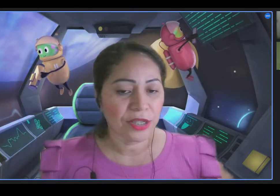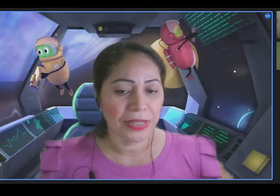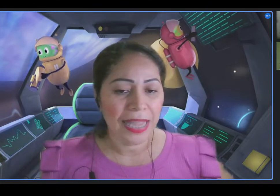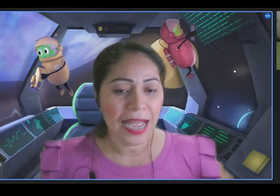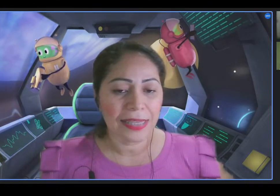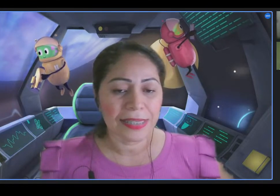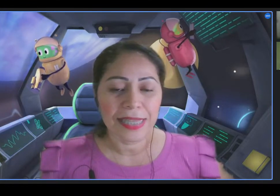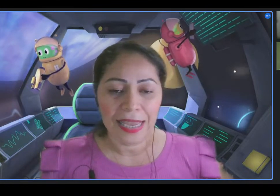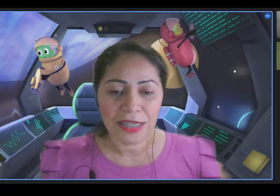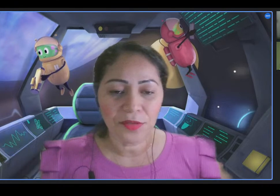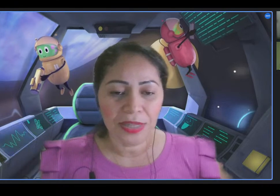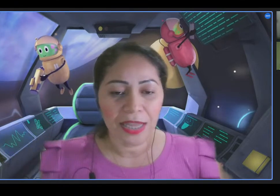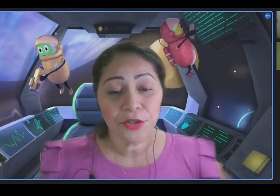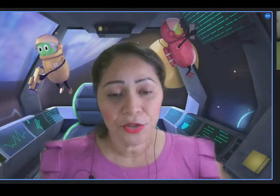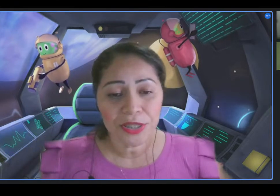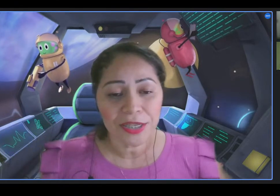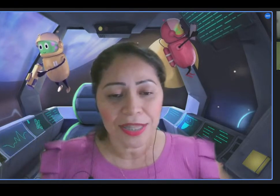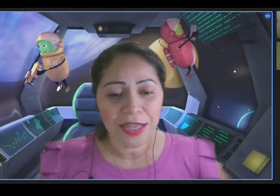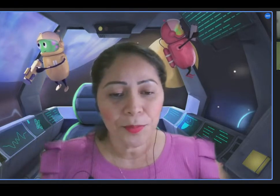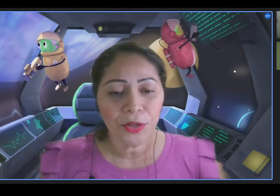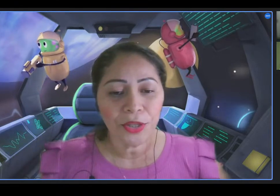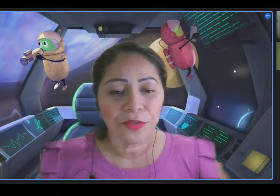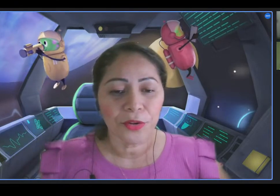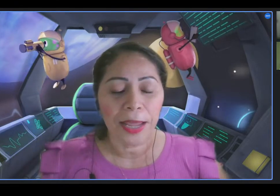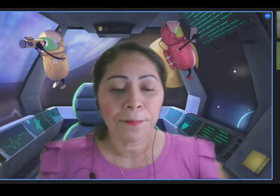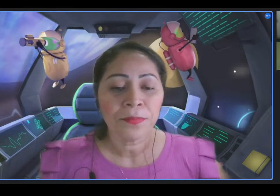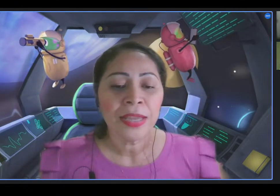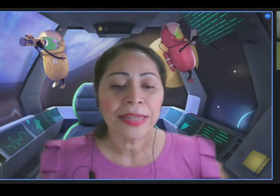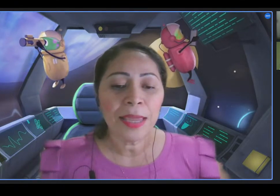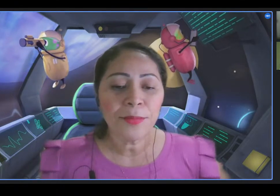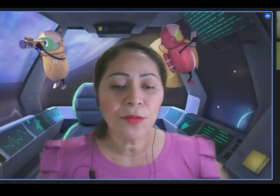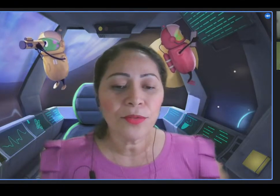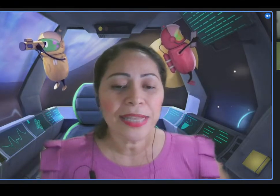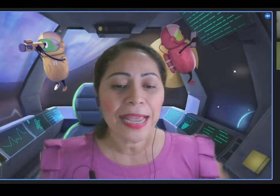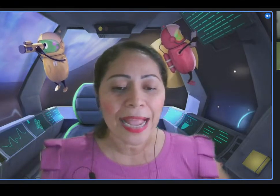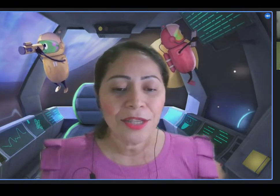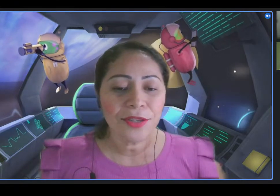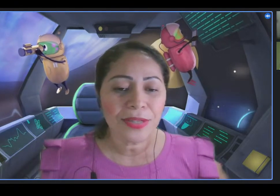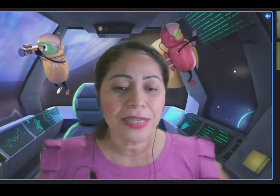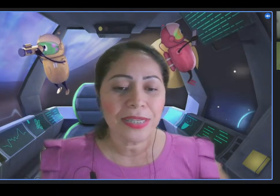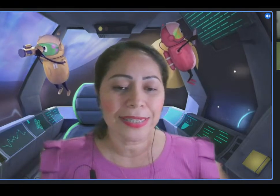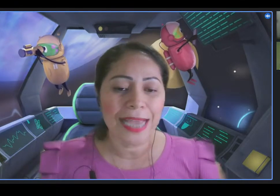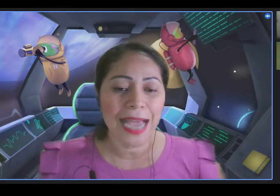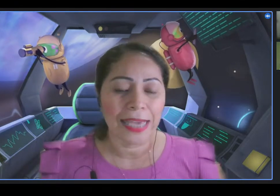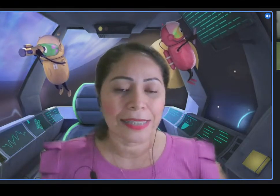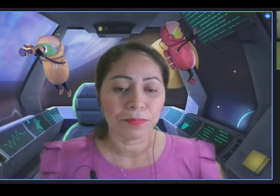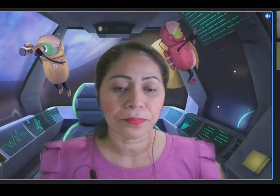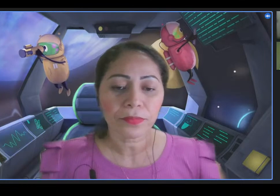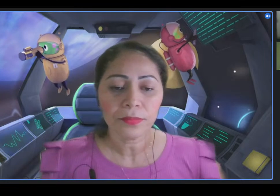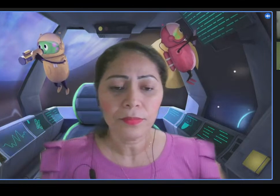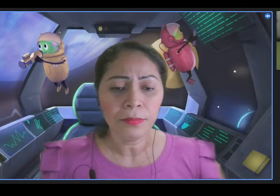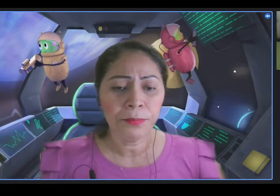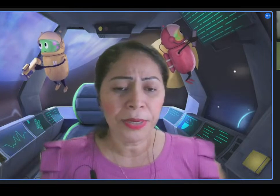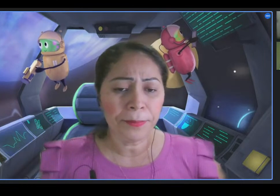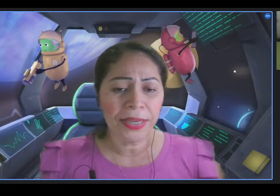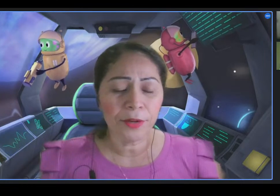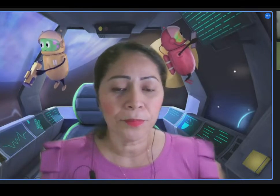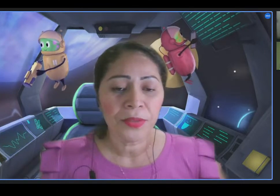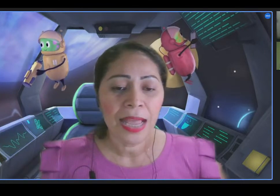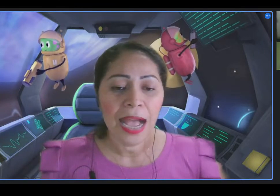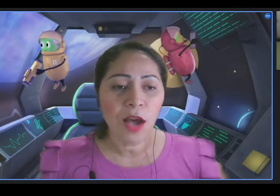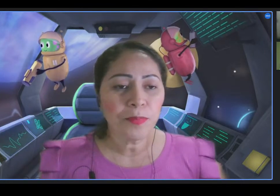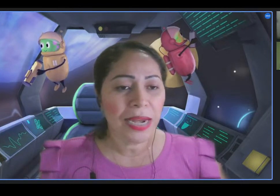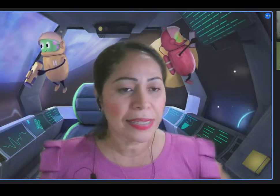nas atividades, essa atividade de hoje ainda está disponível, né? Temos alguns recadinhos iniciais.